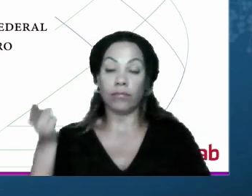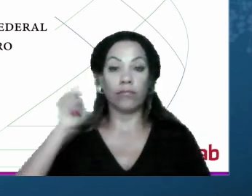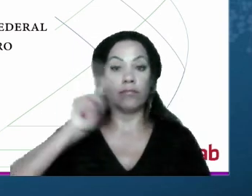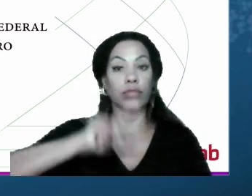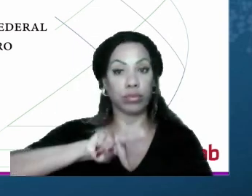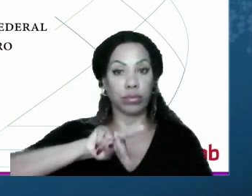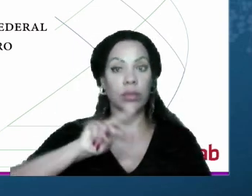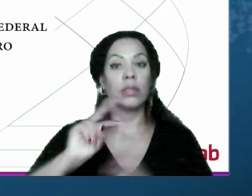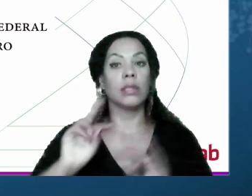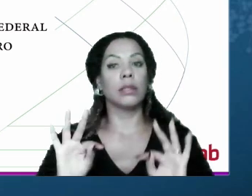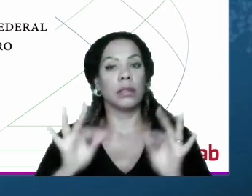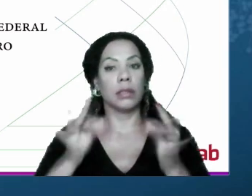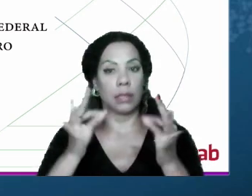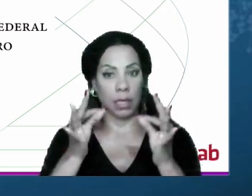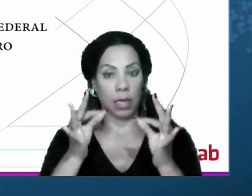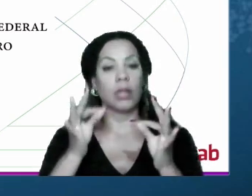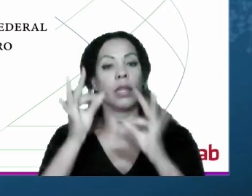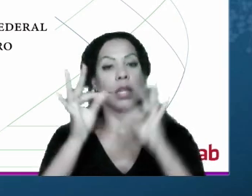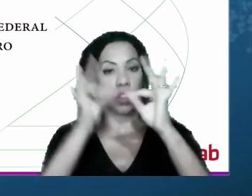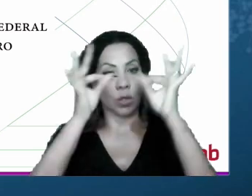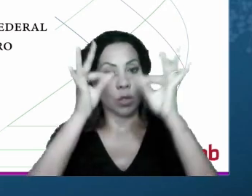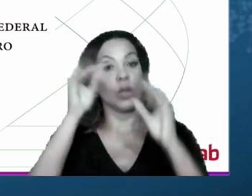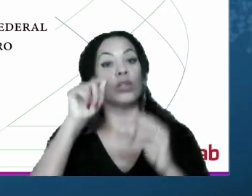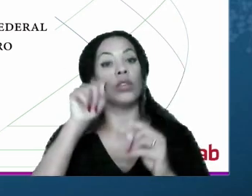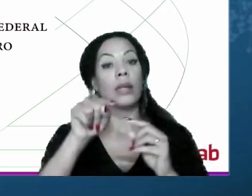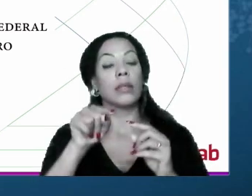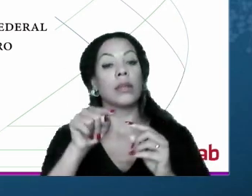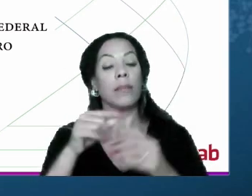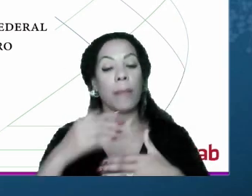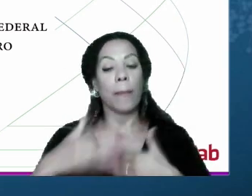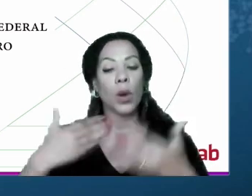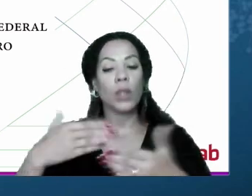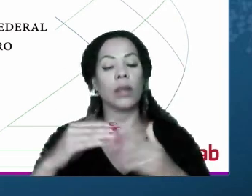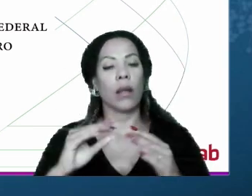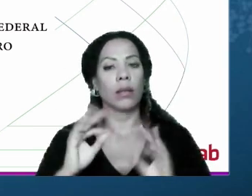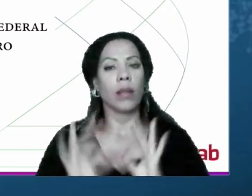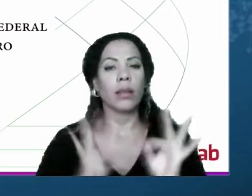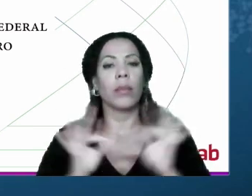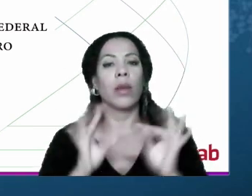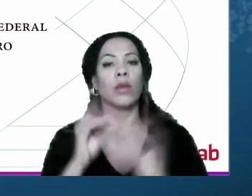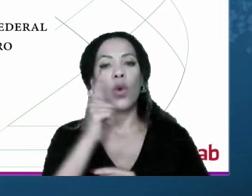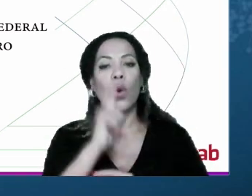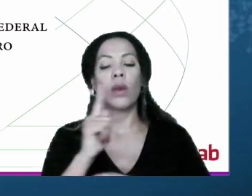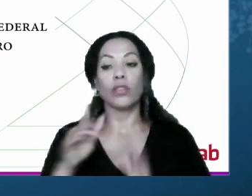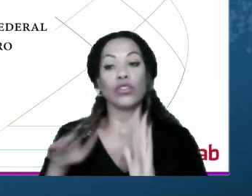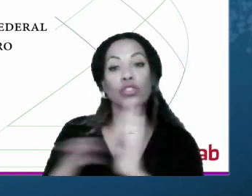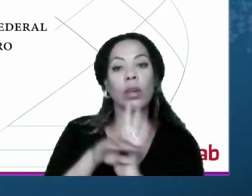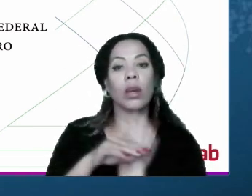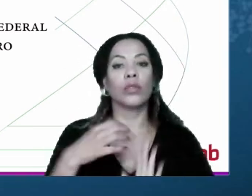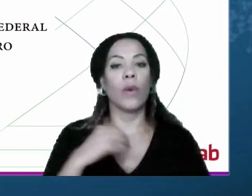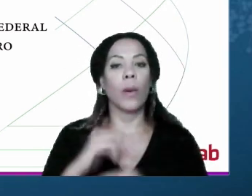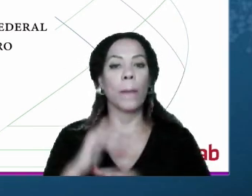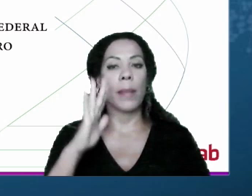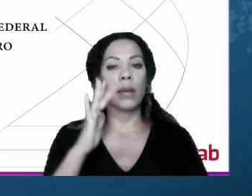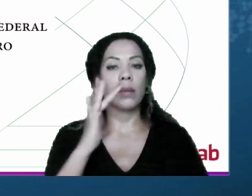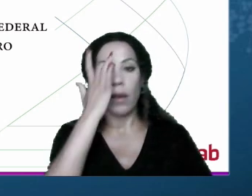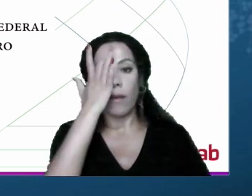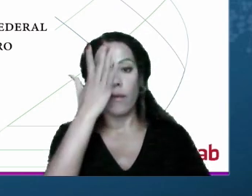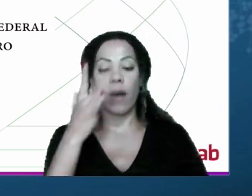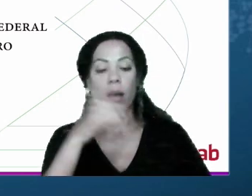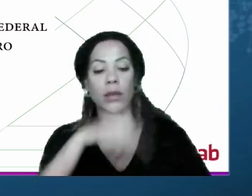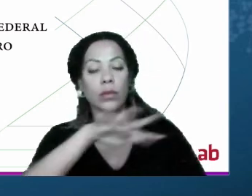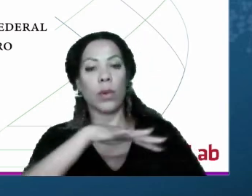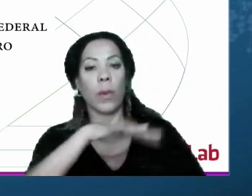tecnologia para que realmente esse processo, esse tratamento chegue da forma mais fácil possível aos